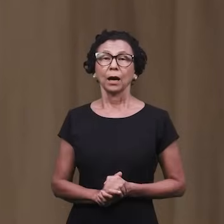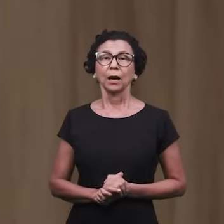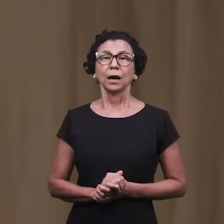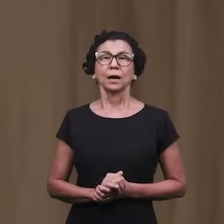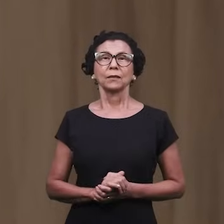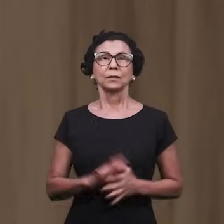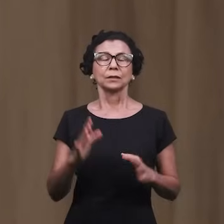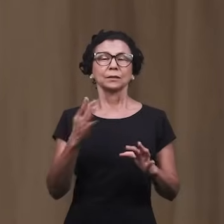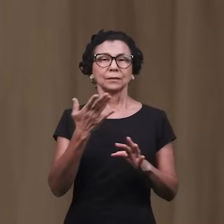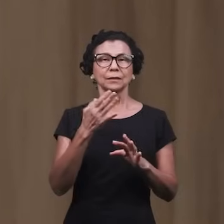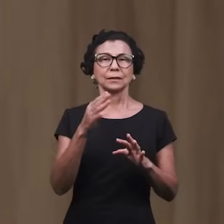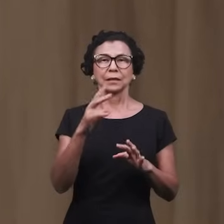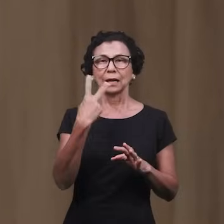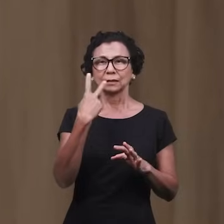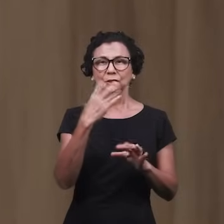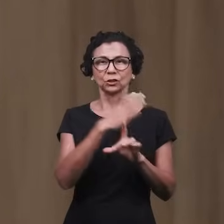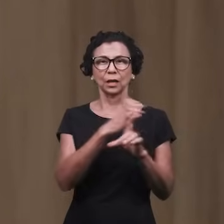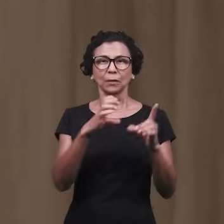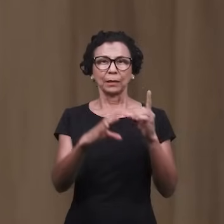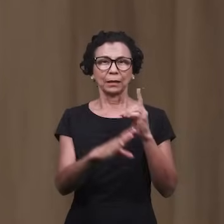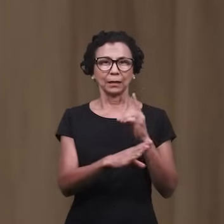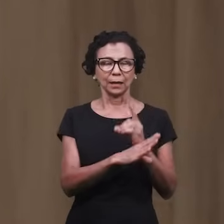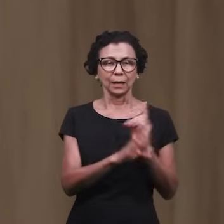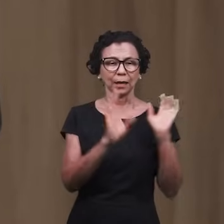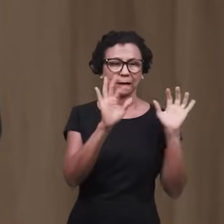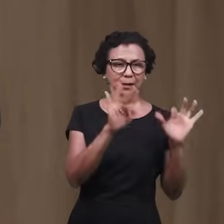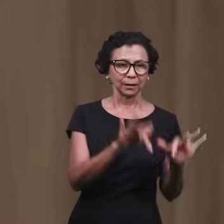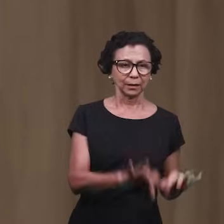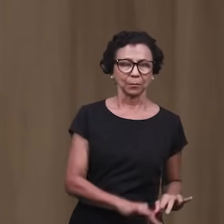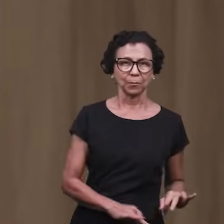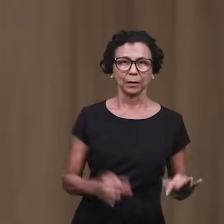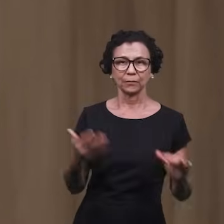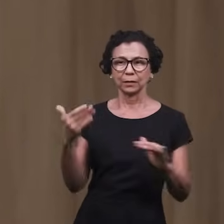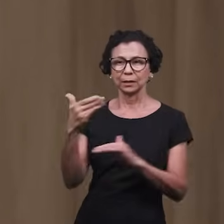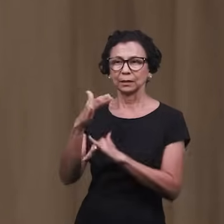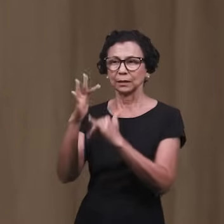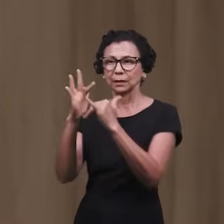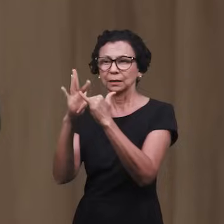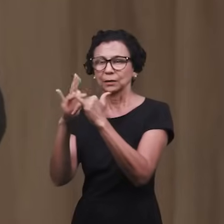que após a EBD, eles chegavam a ligar o canal do YouTube